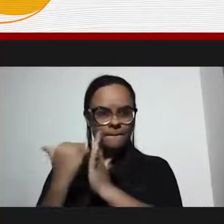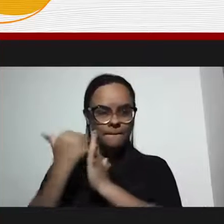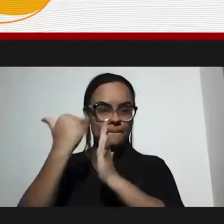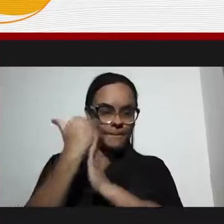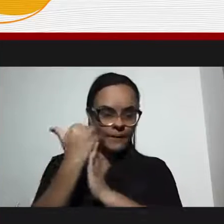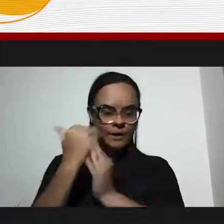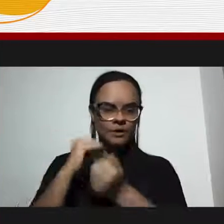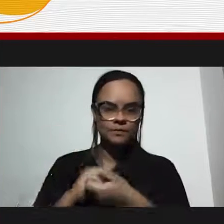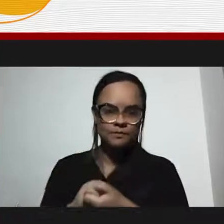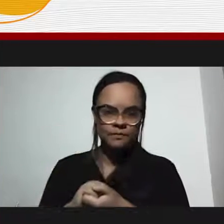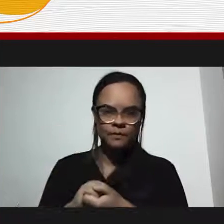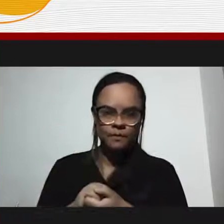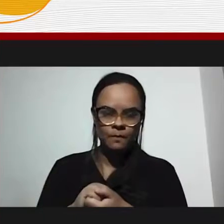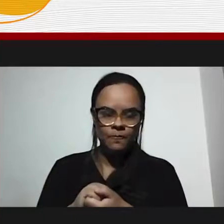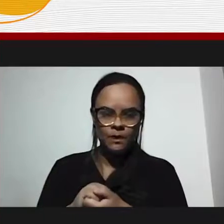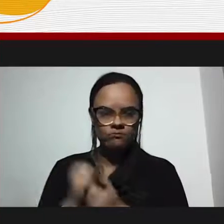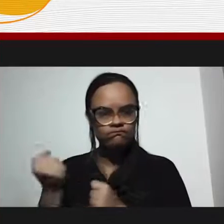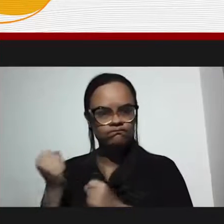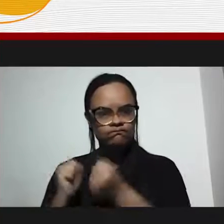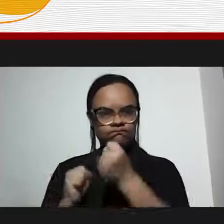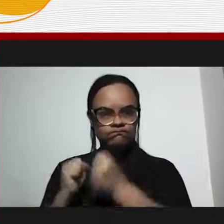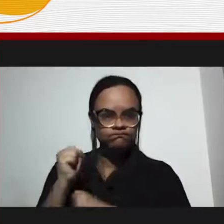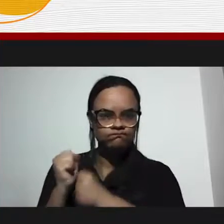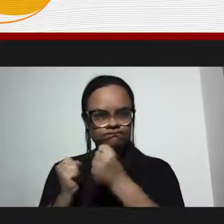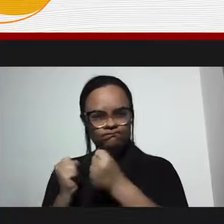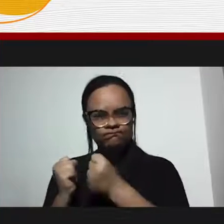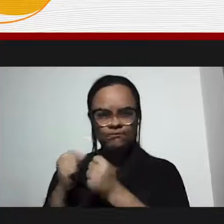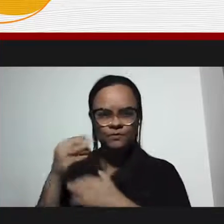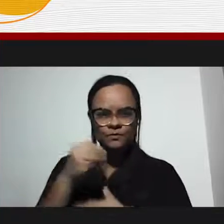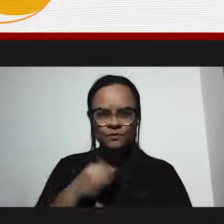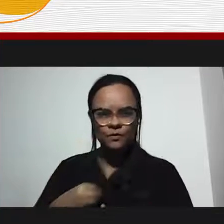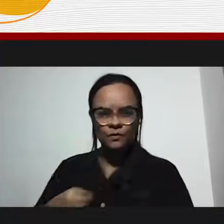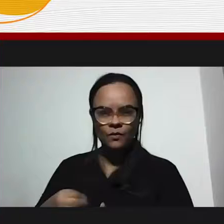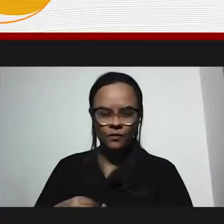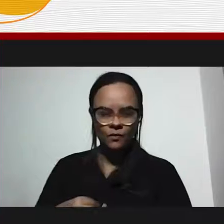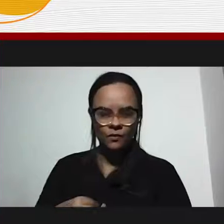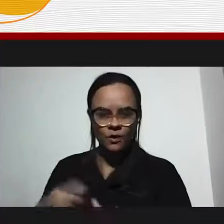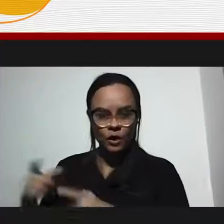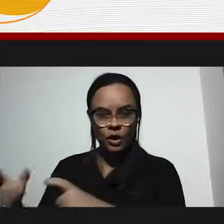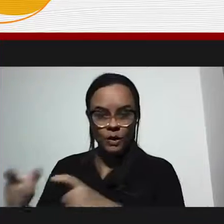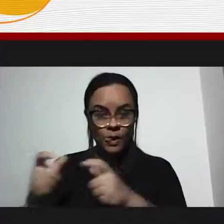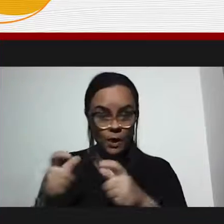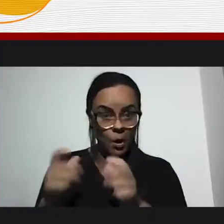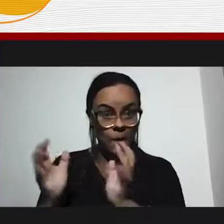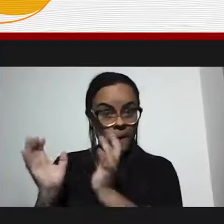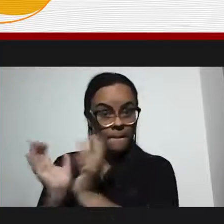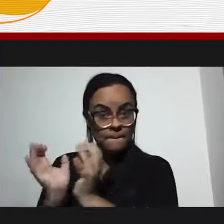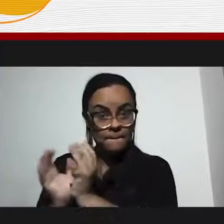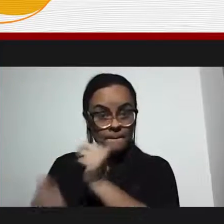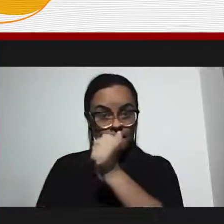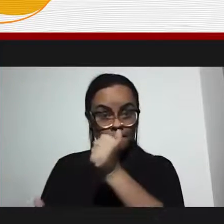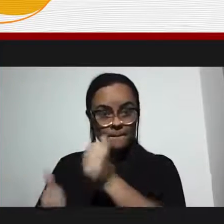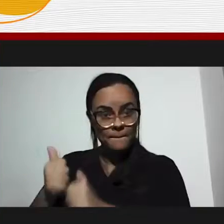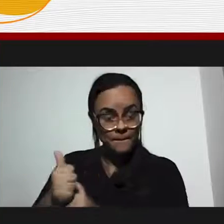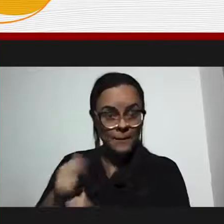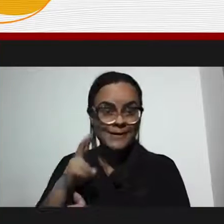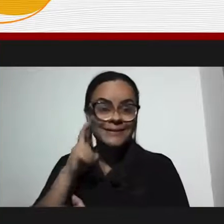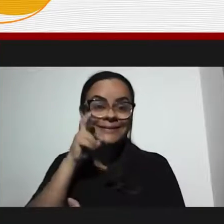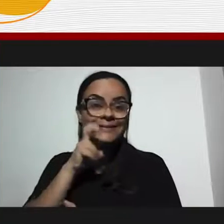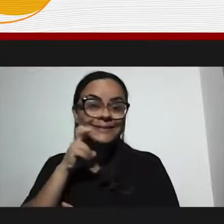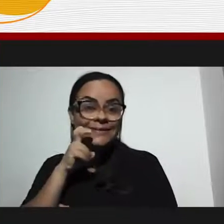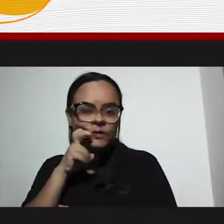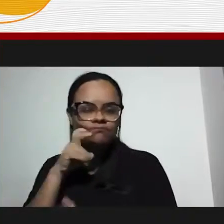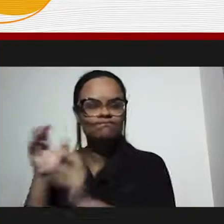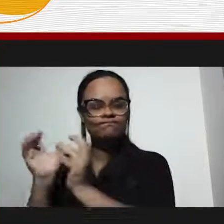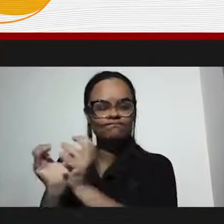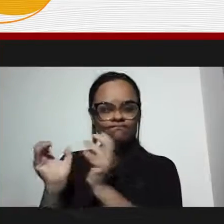reabilitação, entrando na fisioterapia, eu, no mesmo local, a equipe paralímpica do Rio Grande do Norte